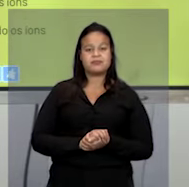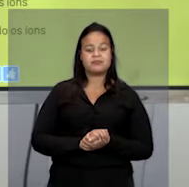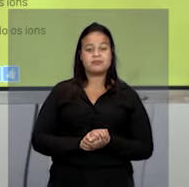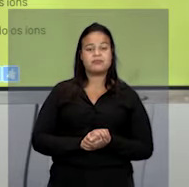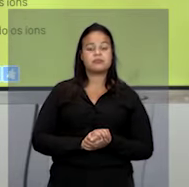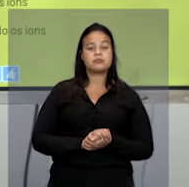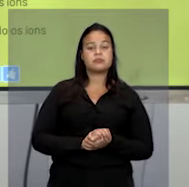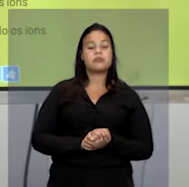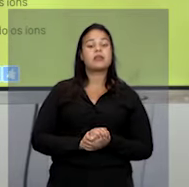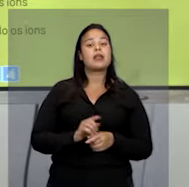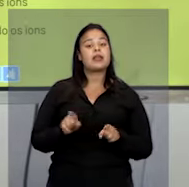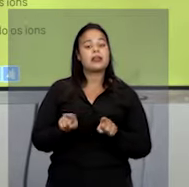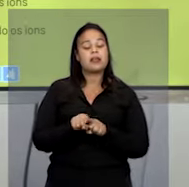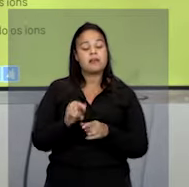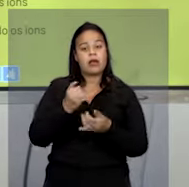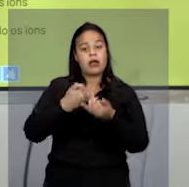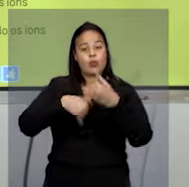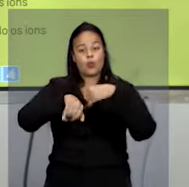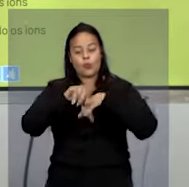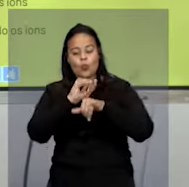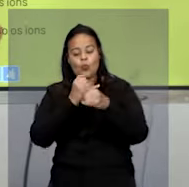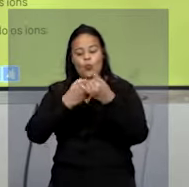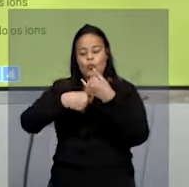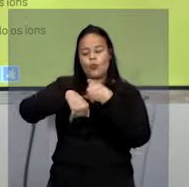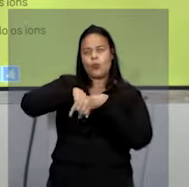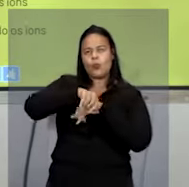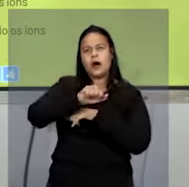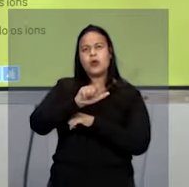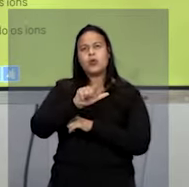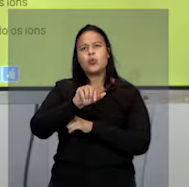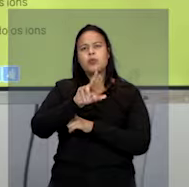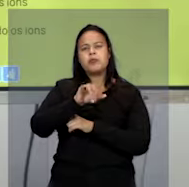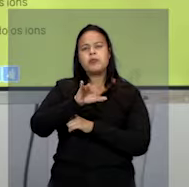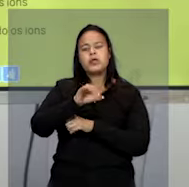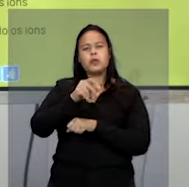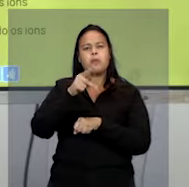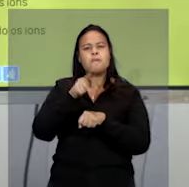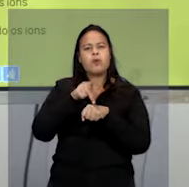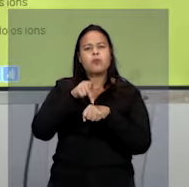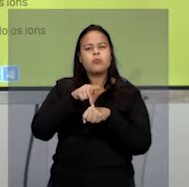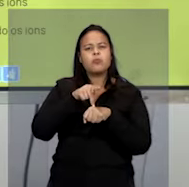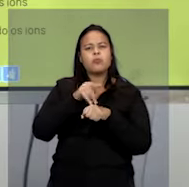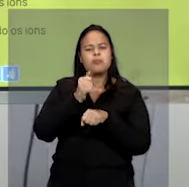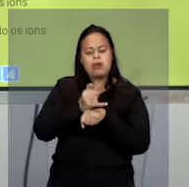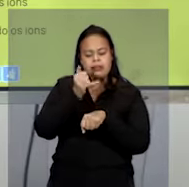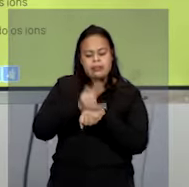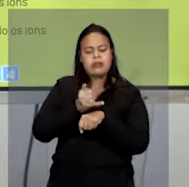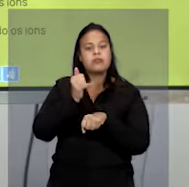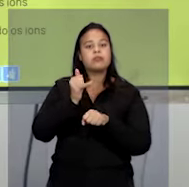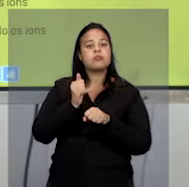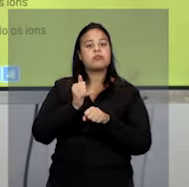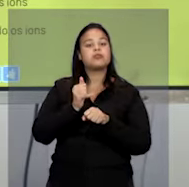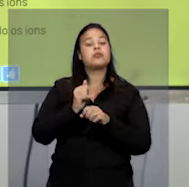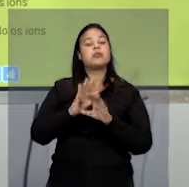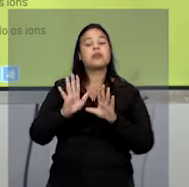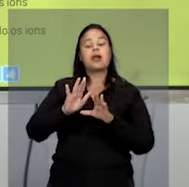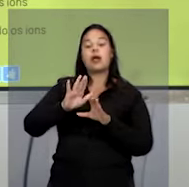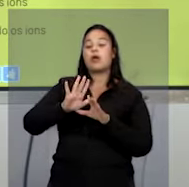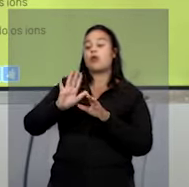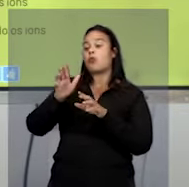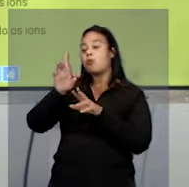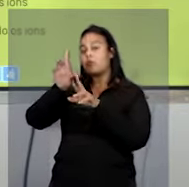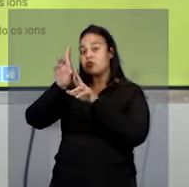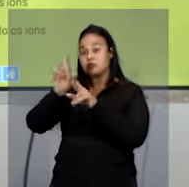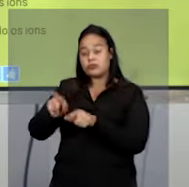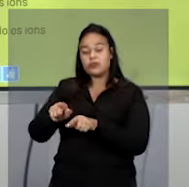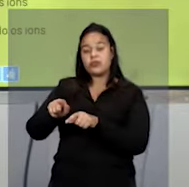Uma reação para formar alumínio metálico, o alumínio puro metálico, não. Isso é uma reação de eletrólise, que nós,